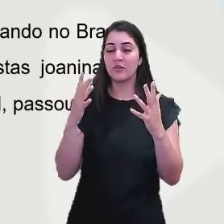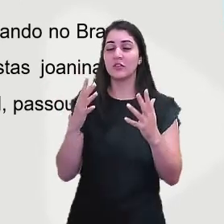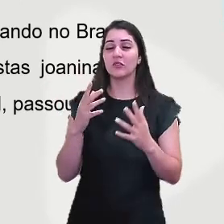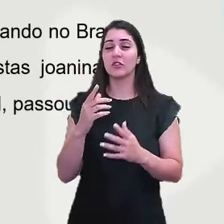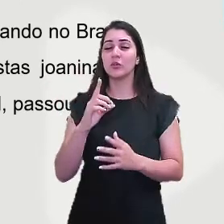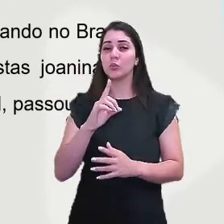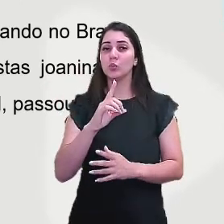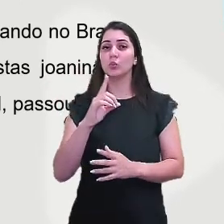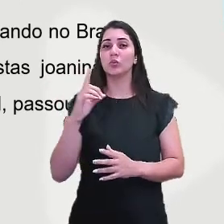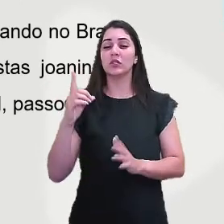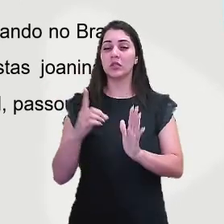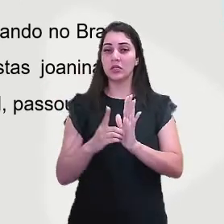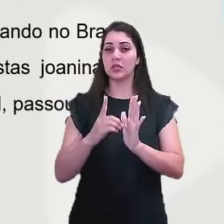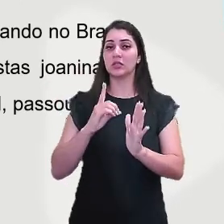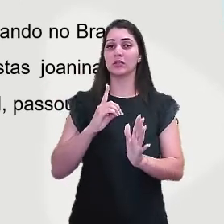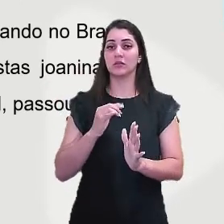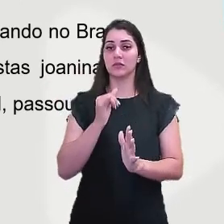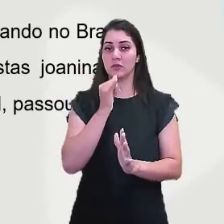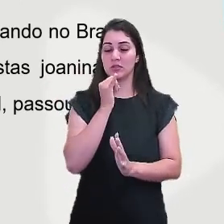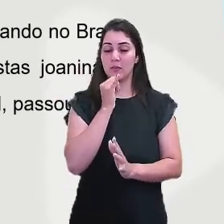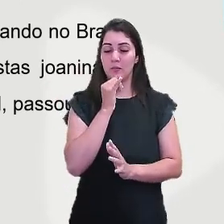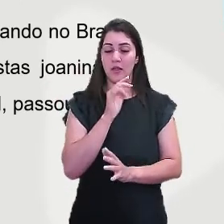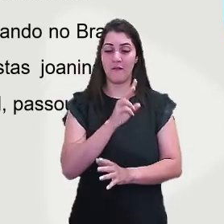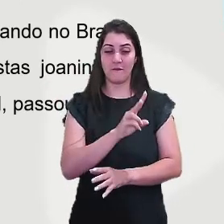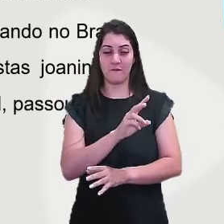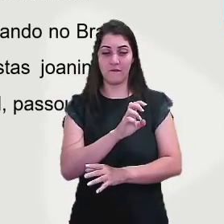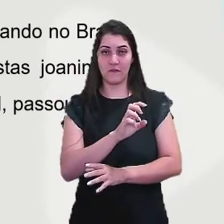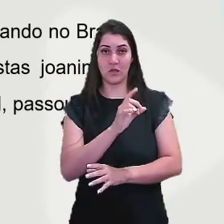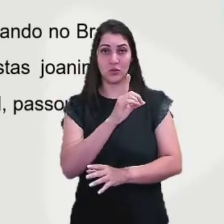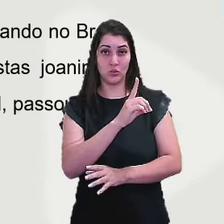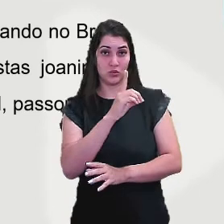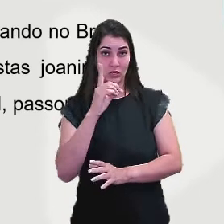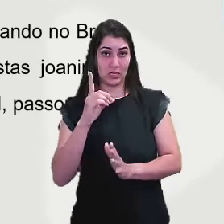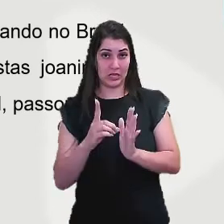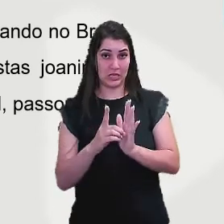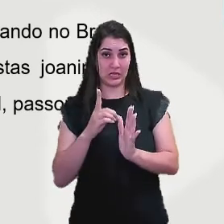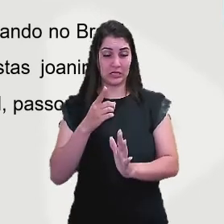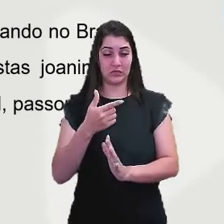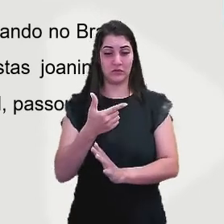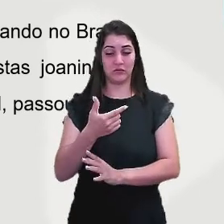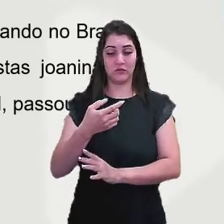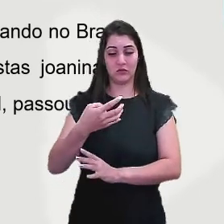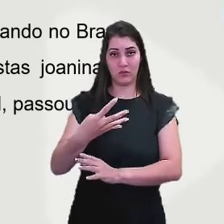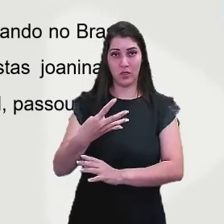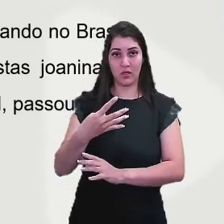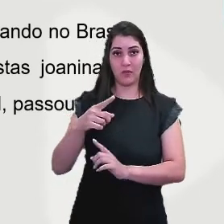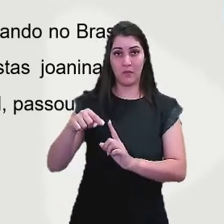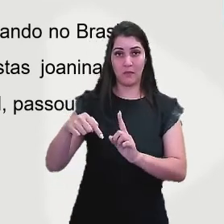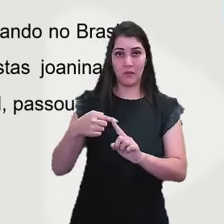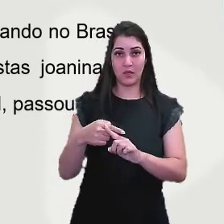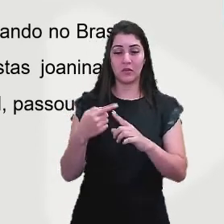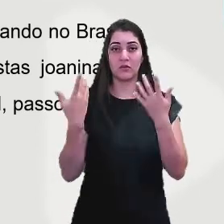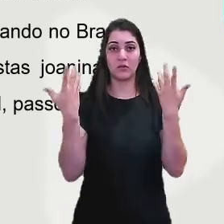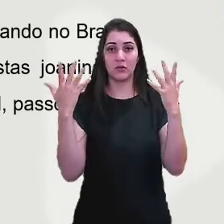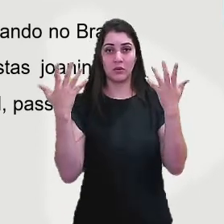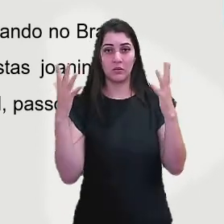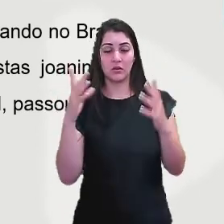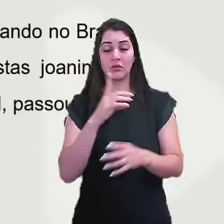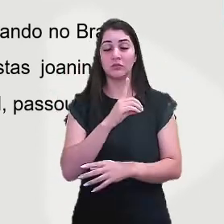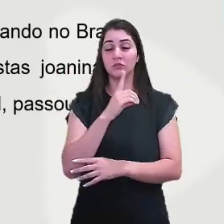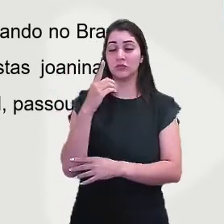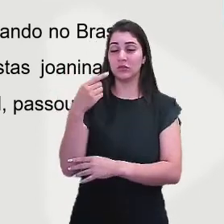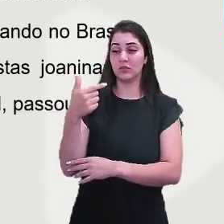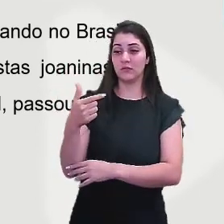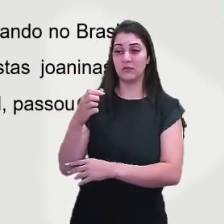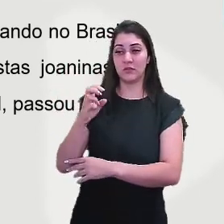hoje, né, a véspera de São João é dia 24, mas comemoramos no dia 25. A